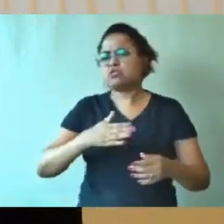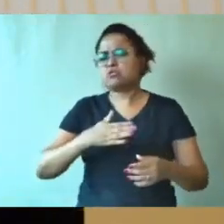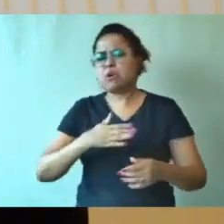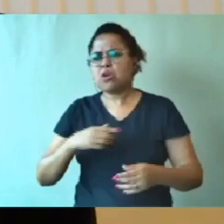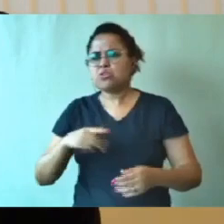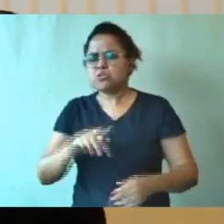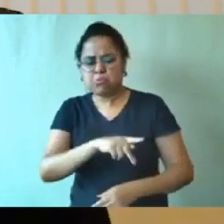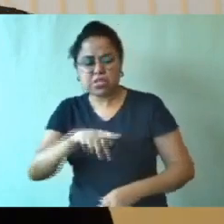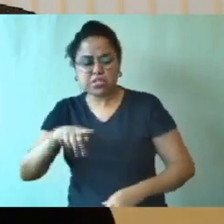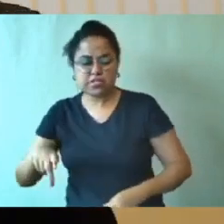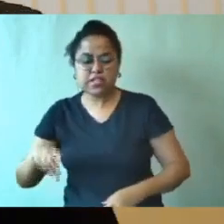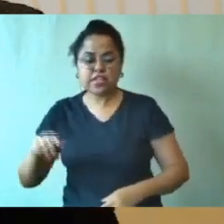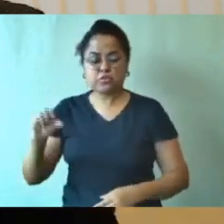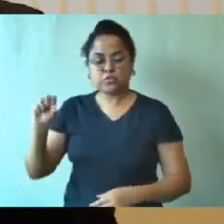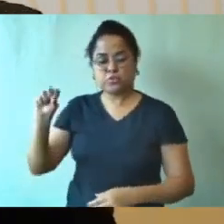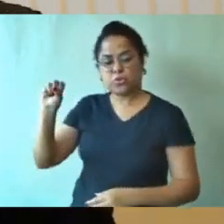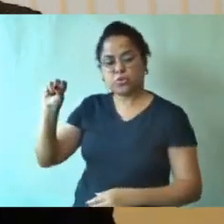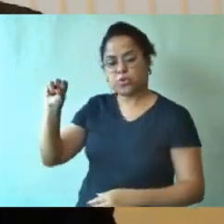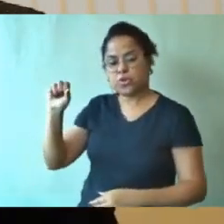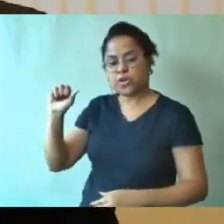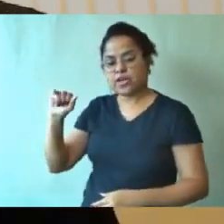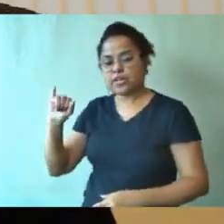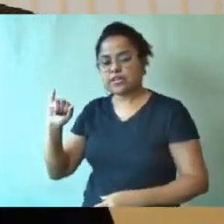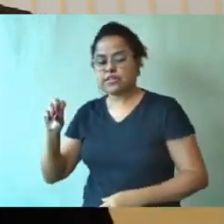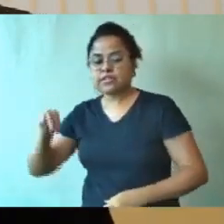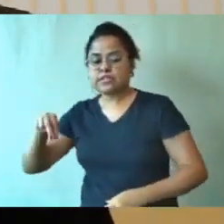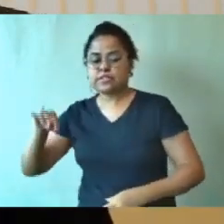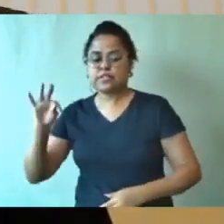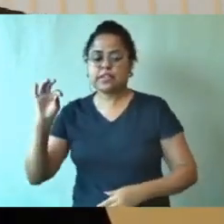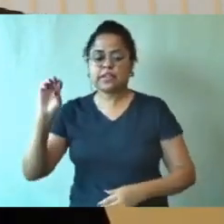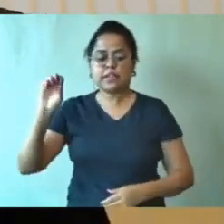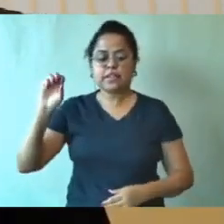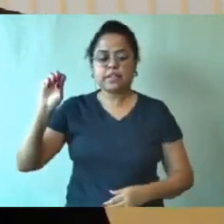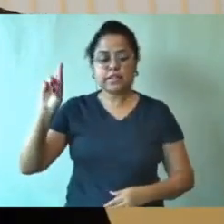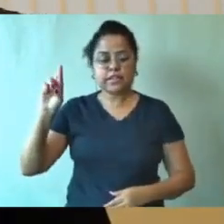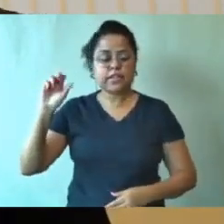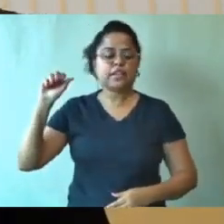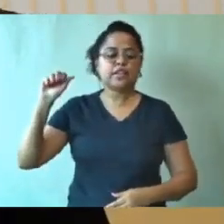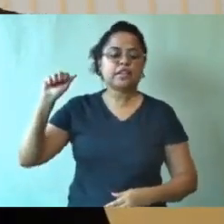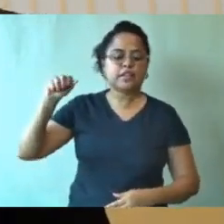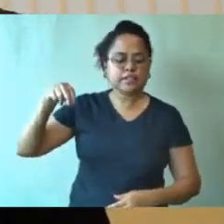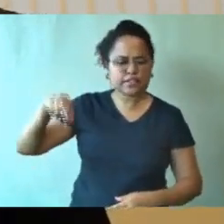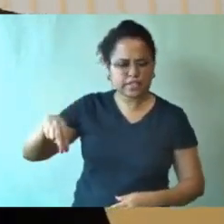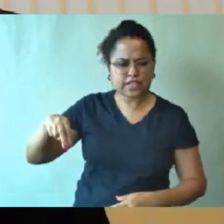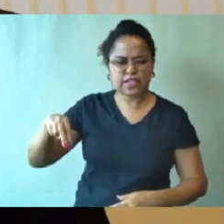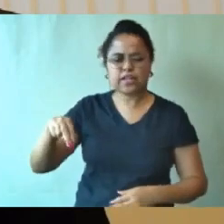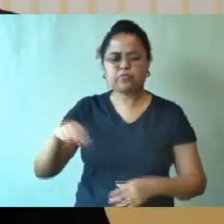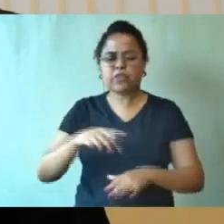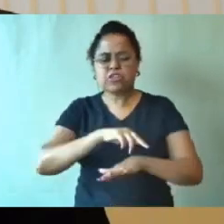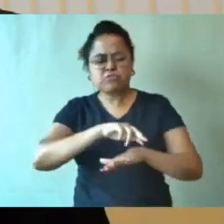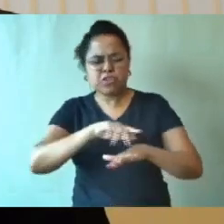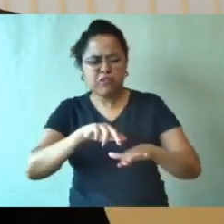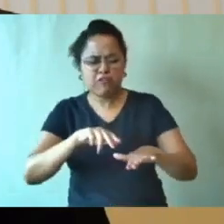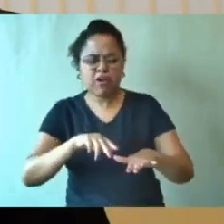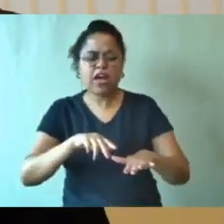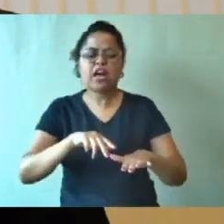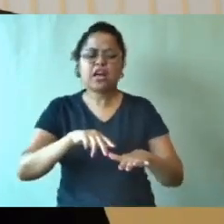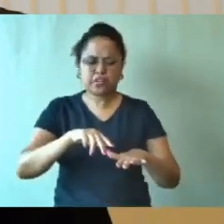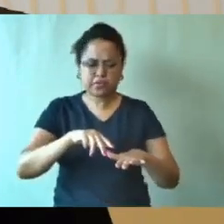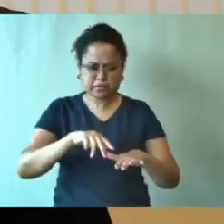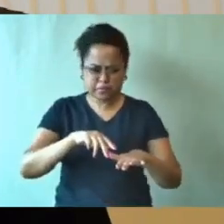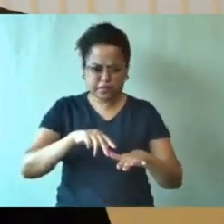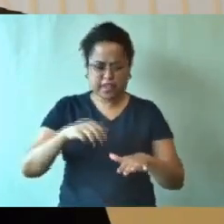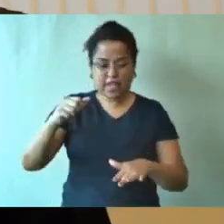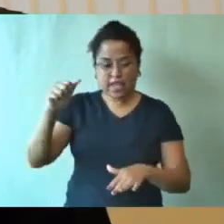presidente da Federação Transporte Passageiro do Estado de Minas Gerais, presidente da Associação Passageira da Confederação Nacional de Transporte Público, a